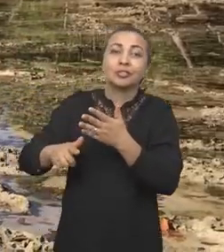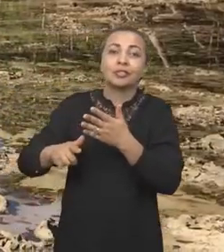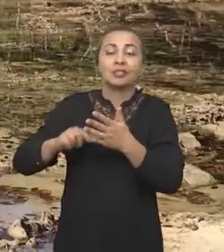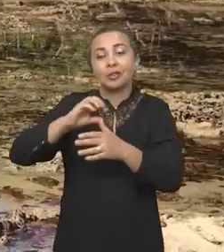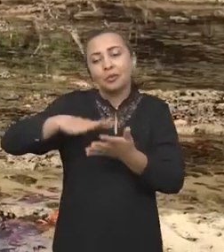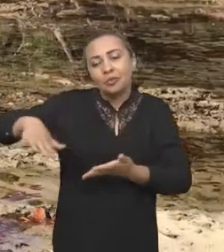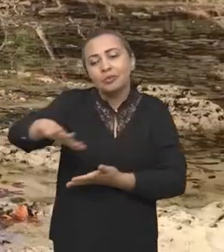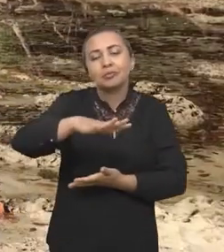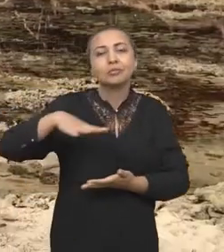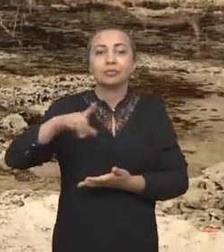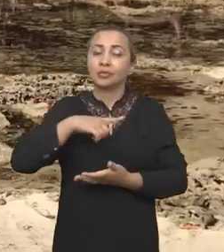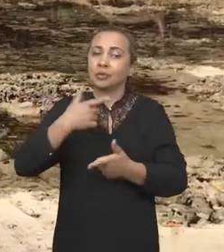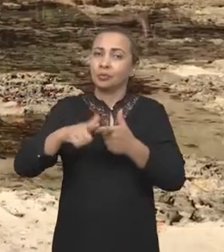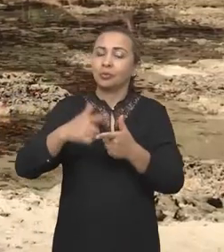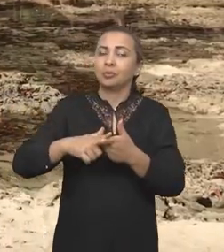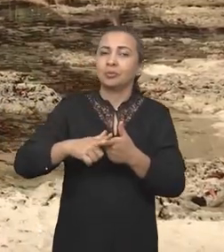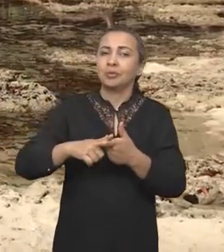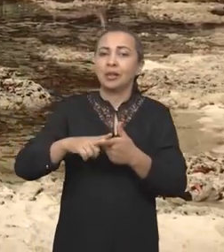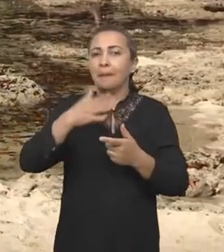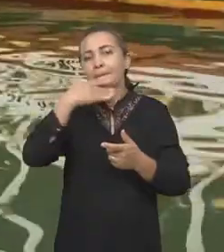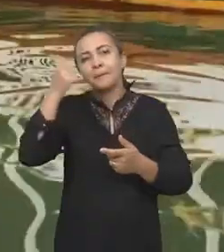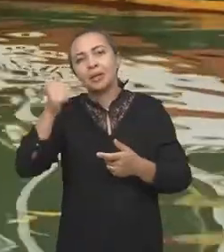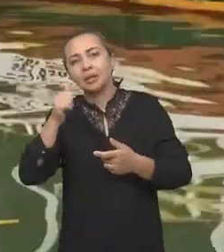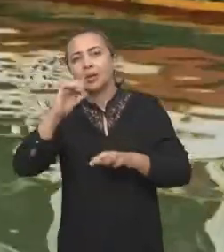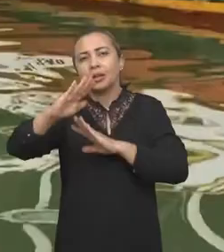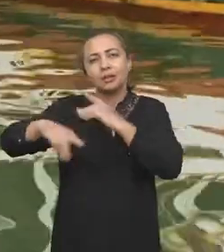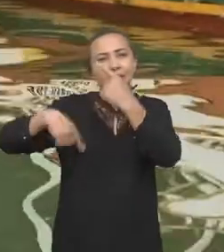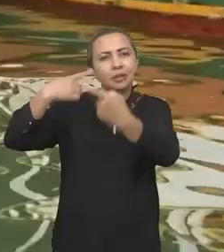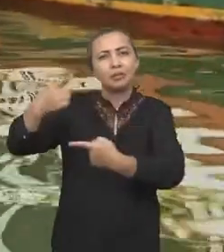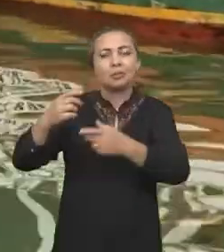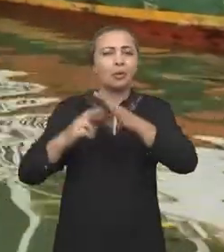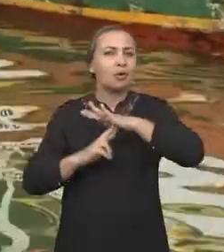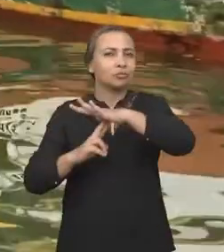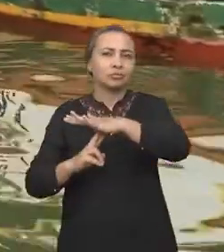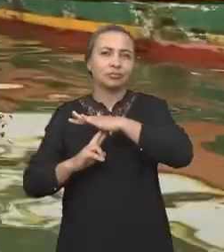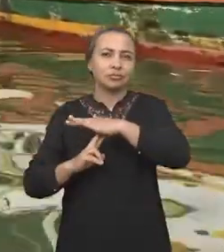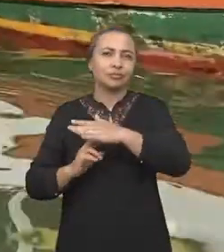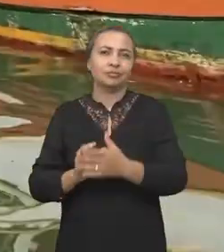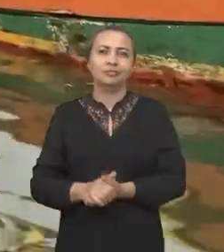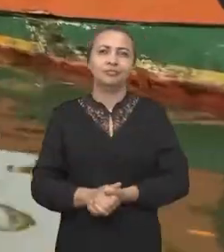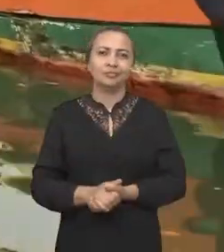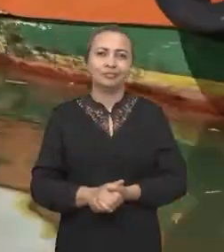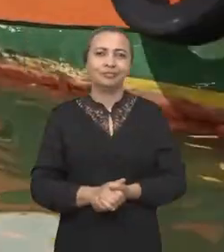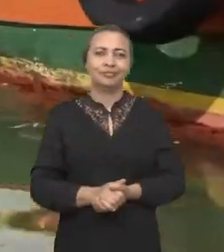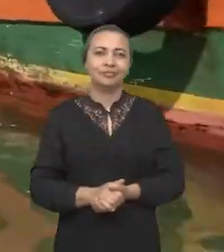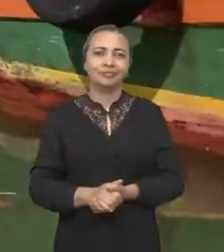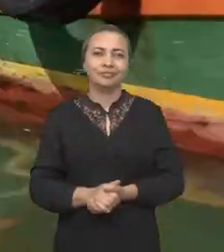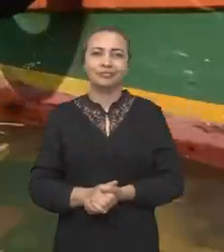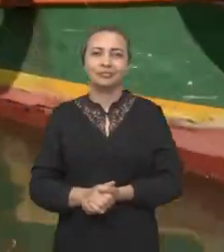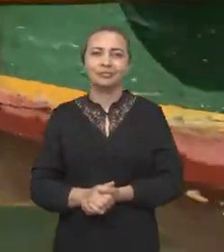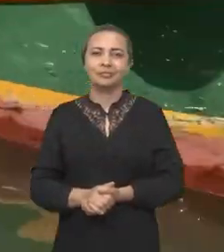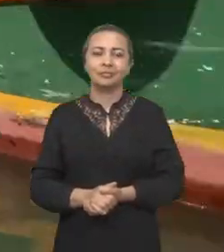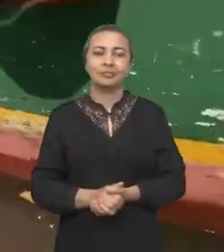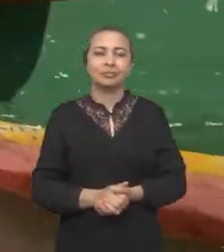em maior escala nos ambientes afetados, restaurando consequentemente o ecossistema.